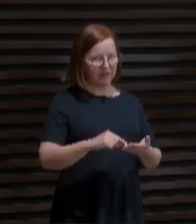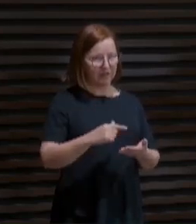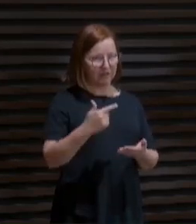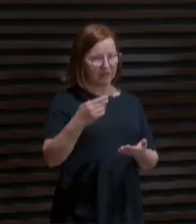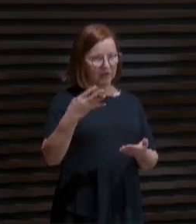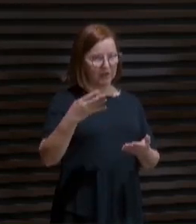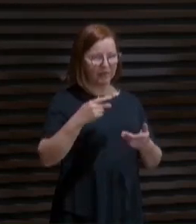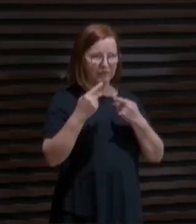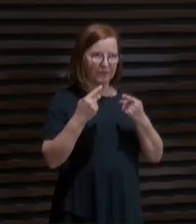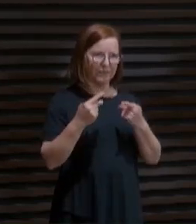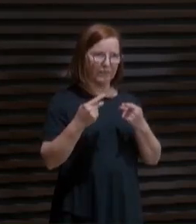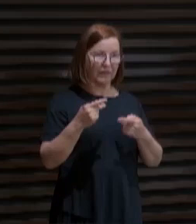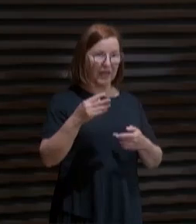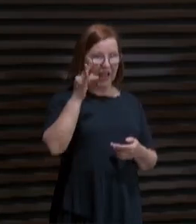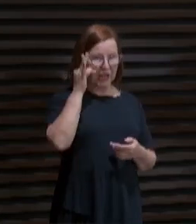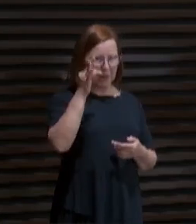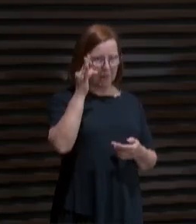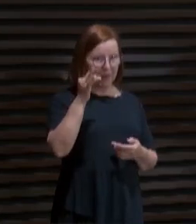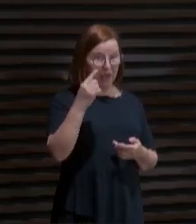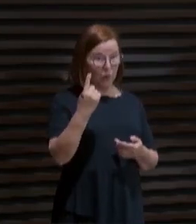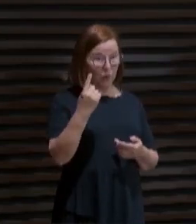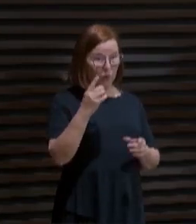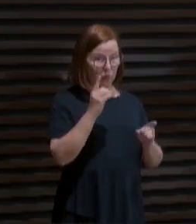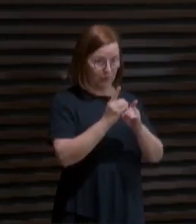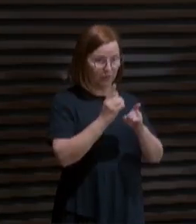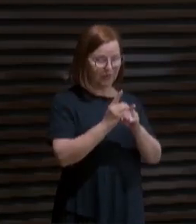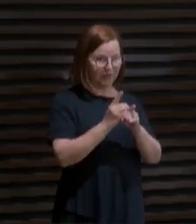diz assim: ora, Tomé, um dos 12,